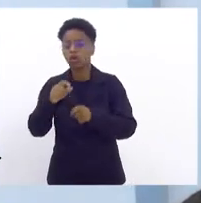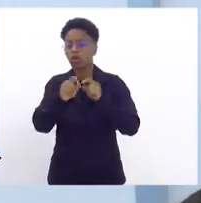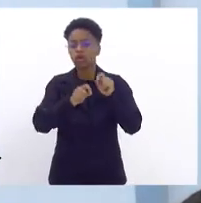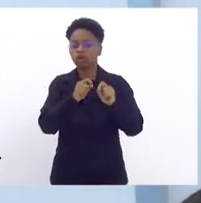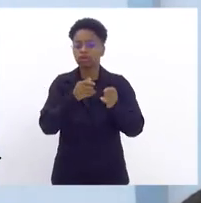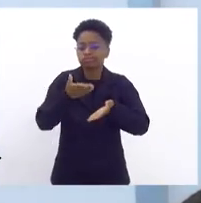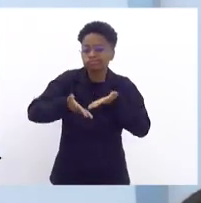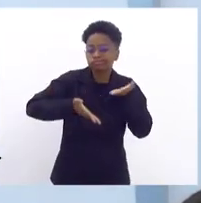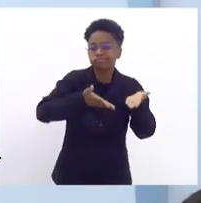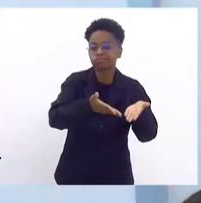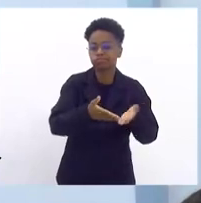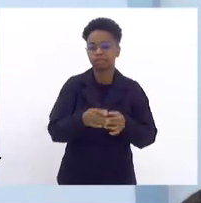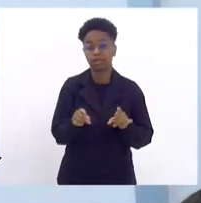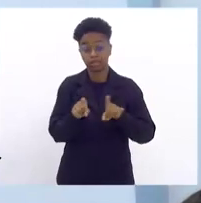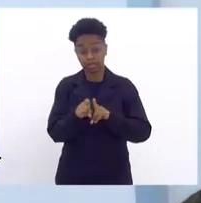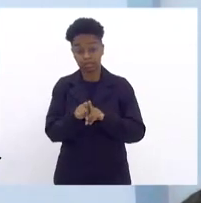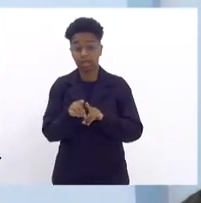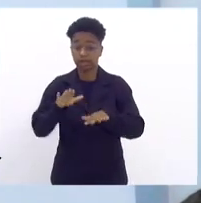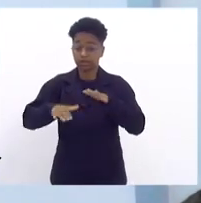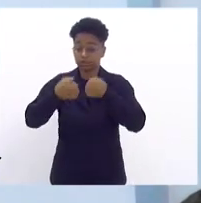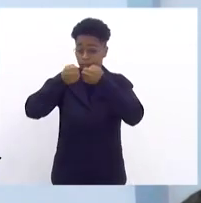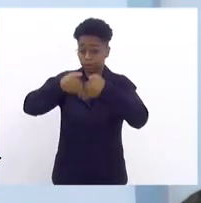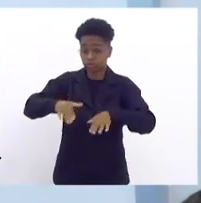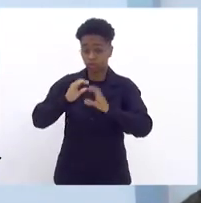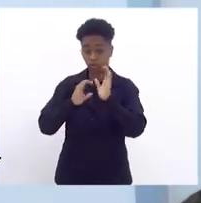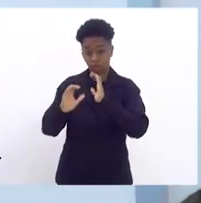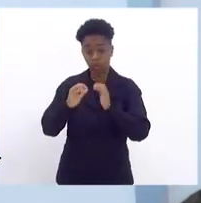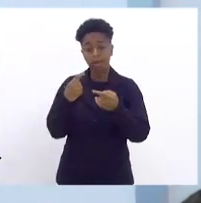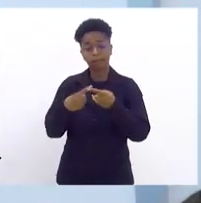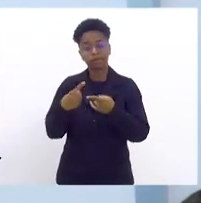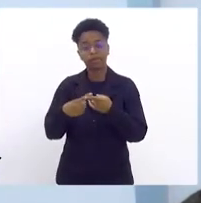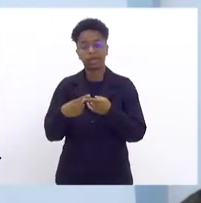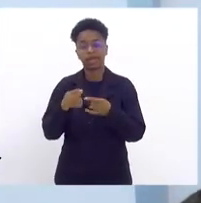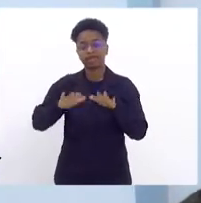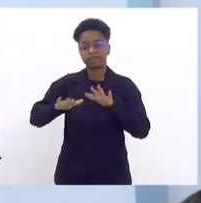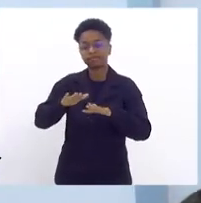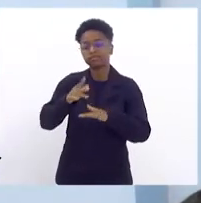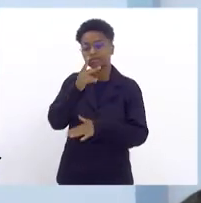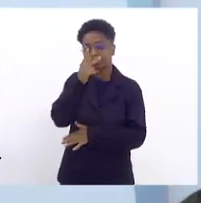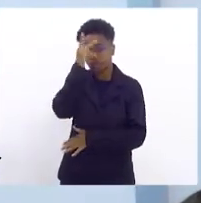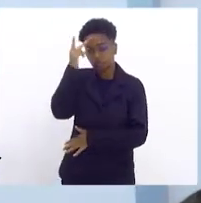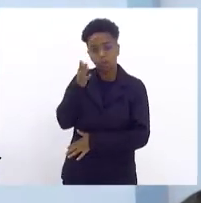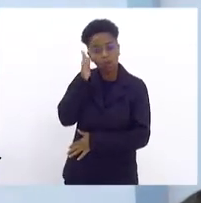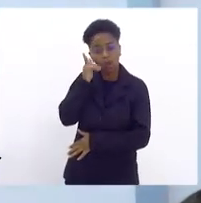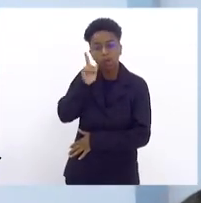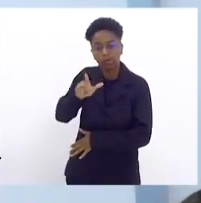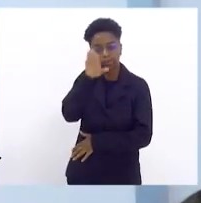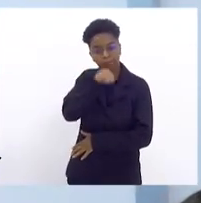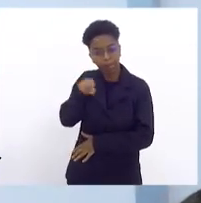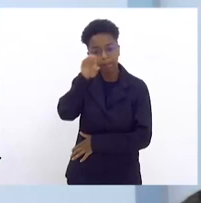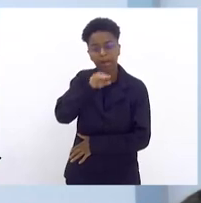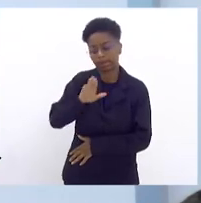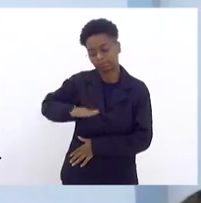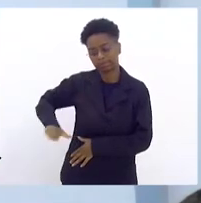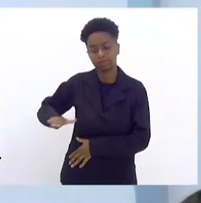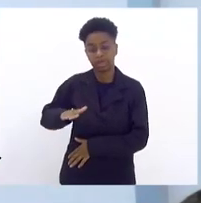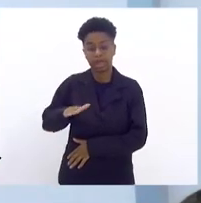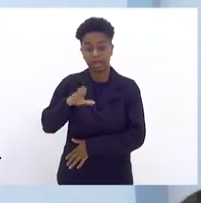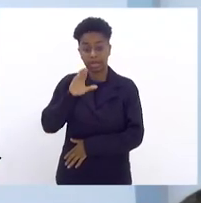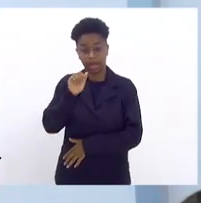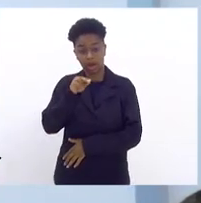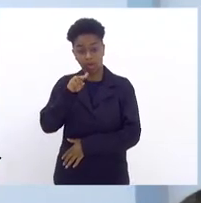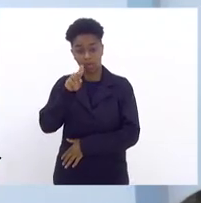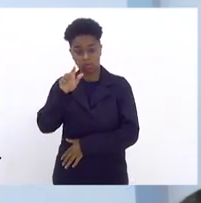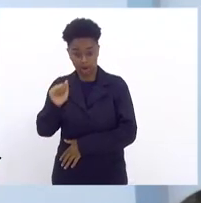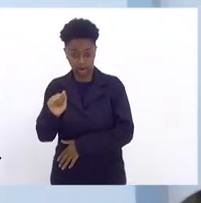quais ela precisa também tens prejuízos na comunicação mesmo aquele que consegue desde pequeno falar corretamente né o Cauã de 16 anos ele falava